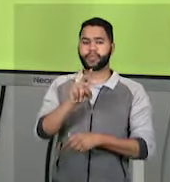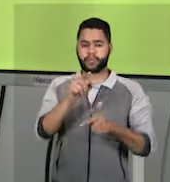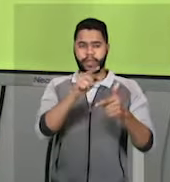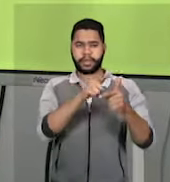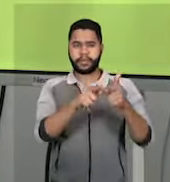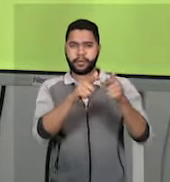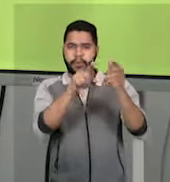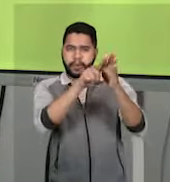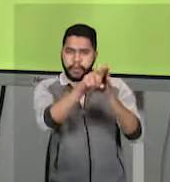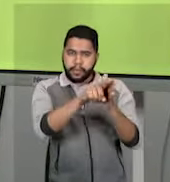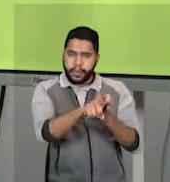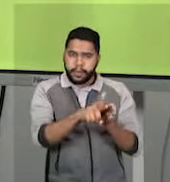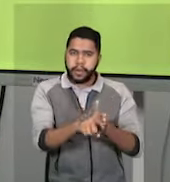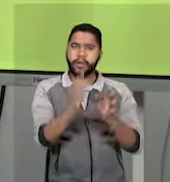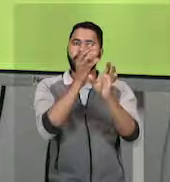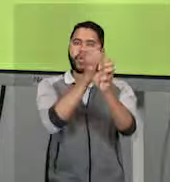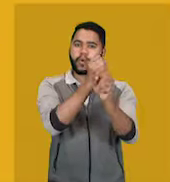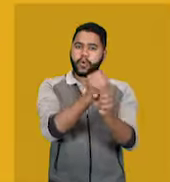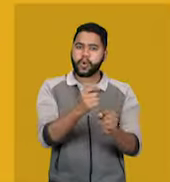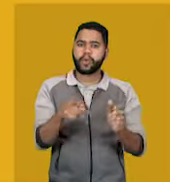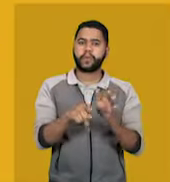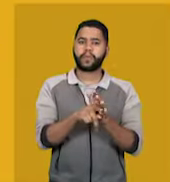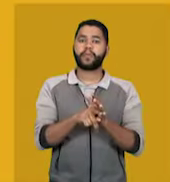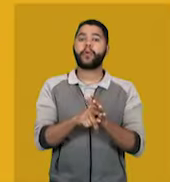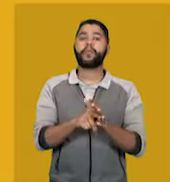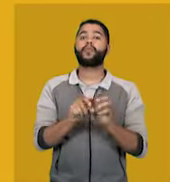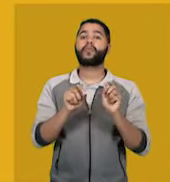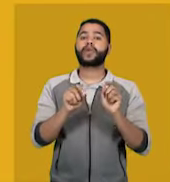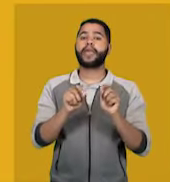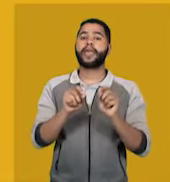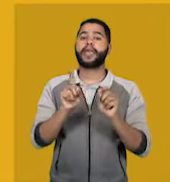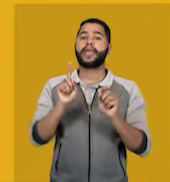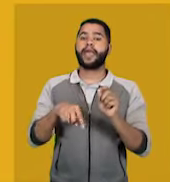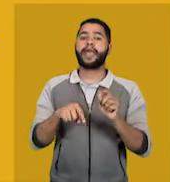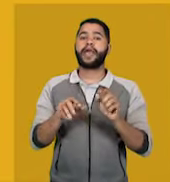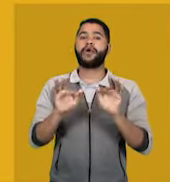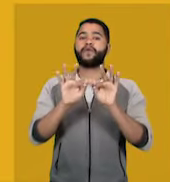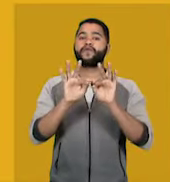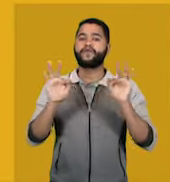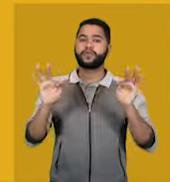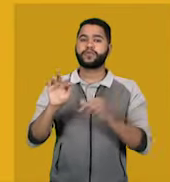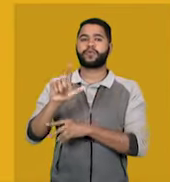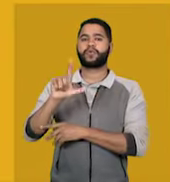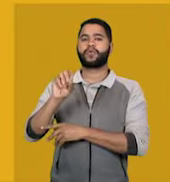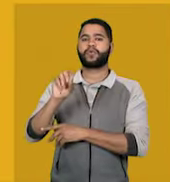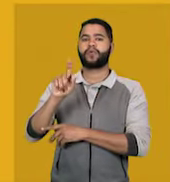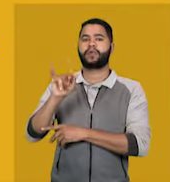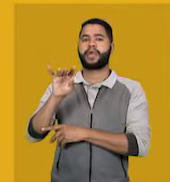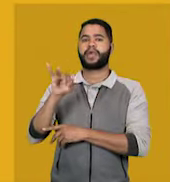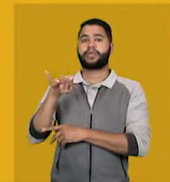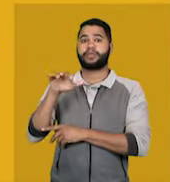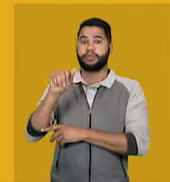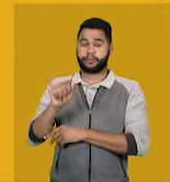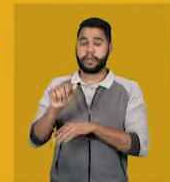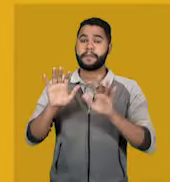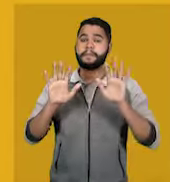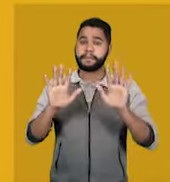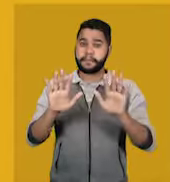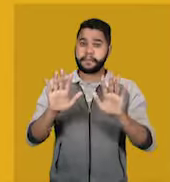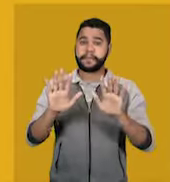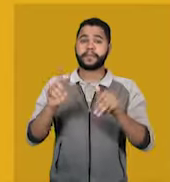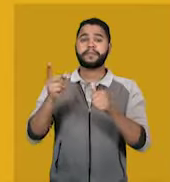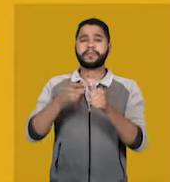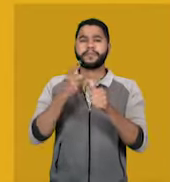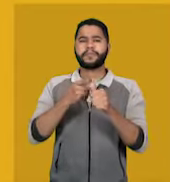as propriedades operatórias da função logarítmica. Mas antes de falar de função logarítmicos,